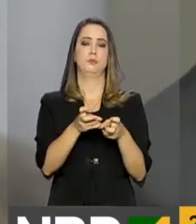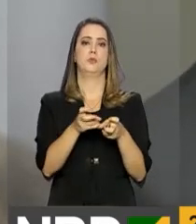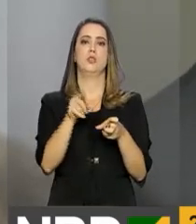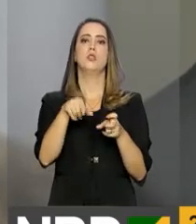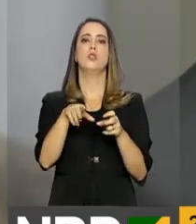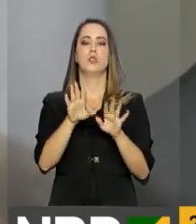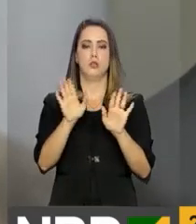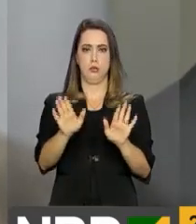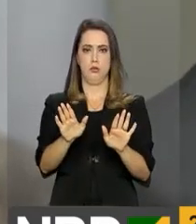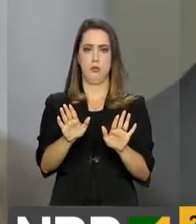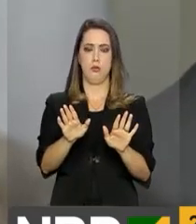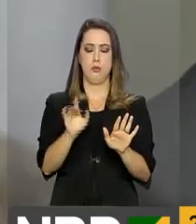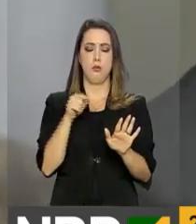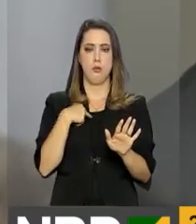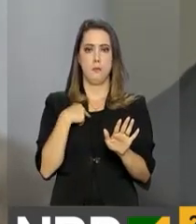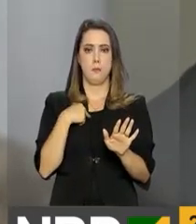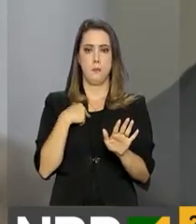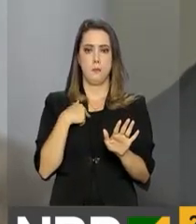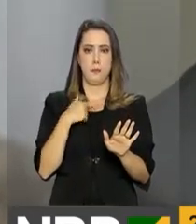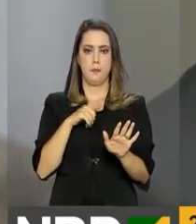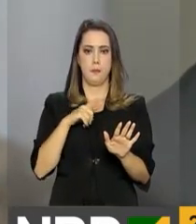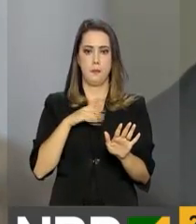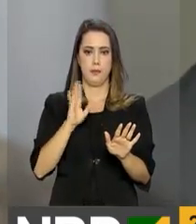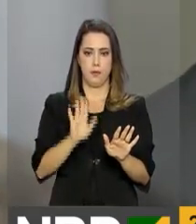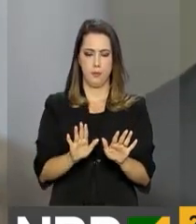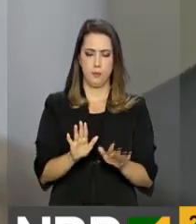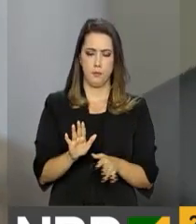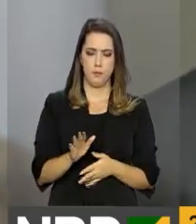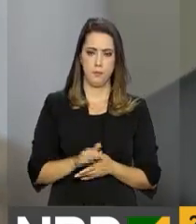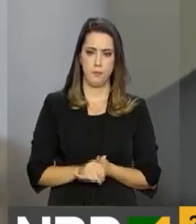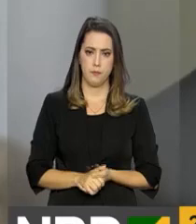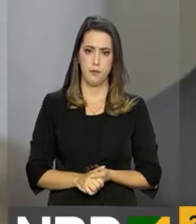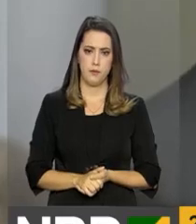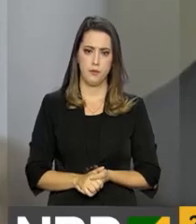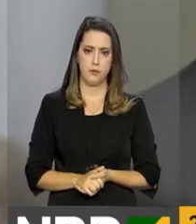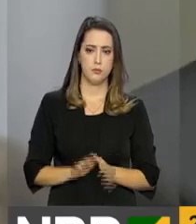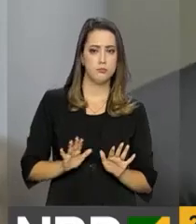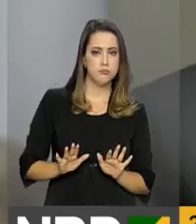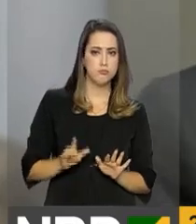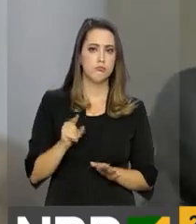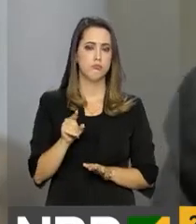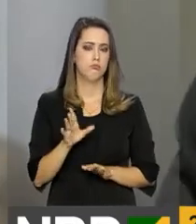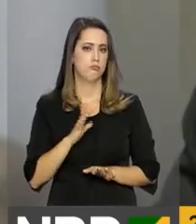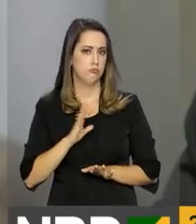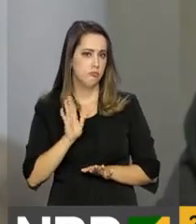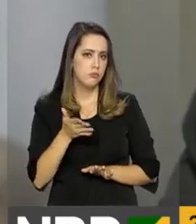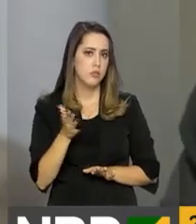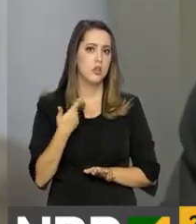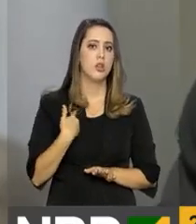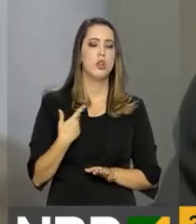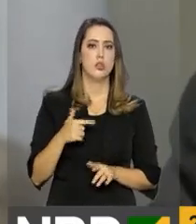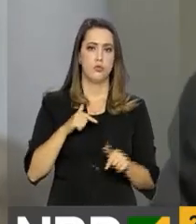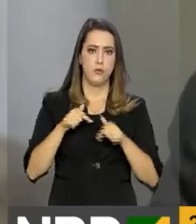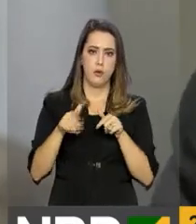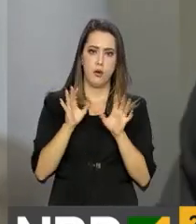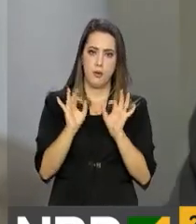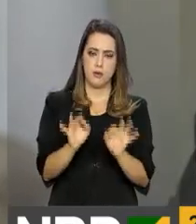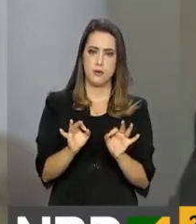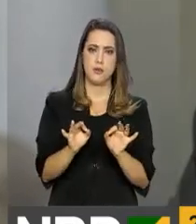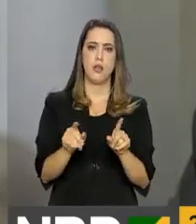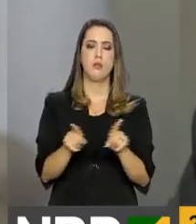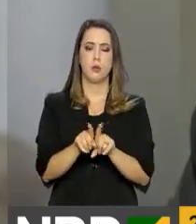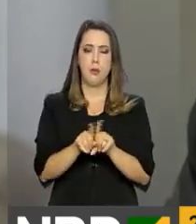faço um parênteses, eu tive, digamos, uma razoável competência, mas muita